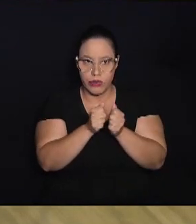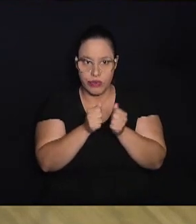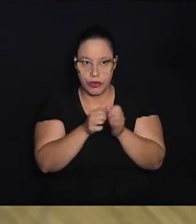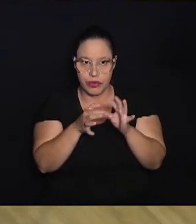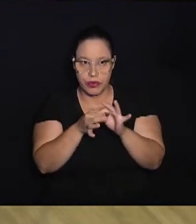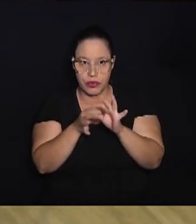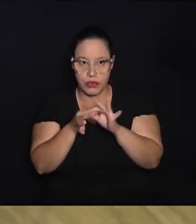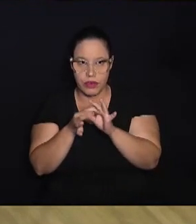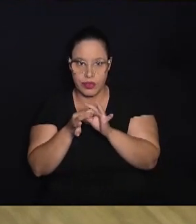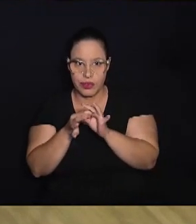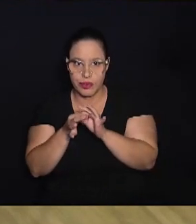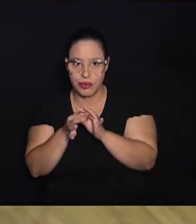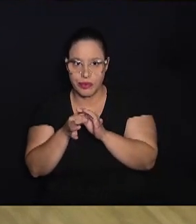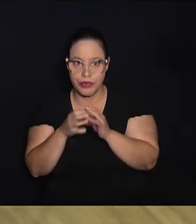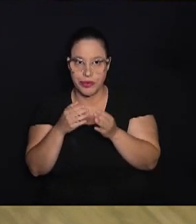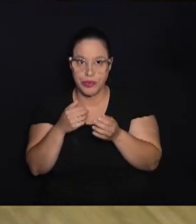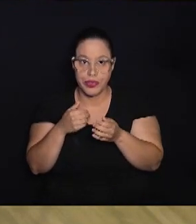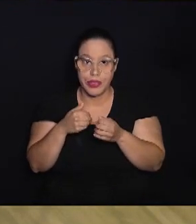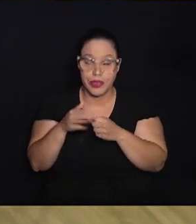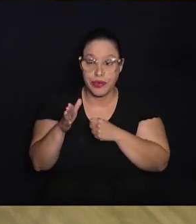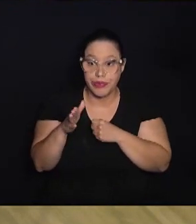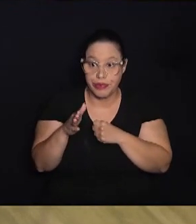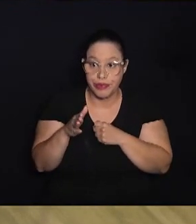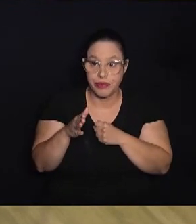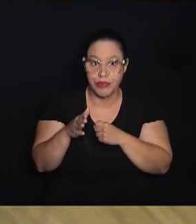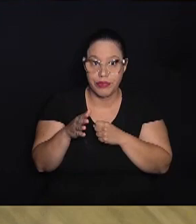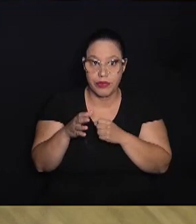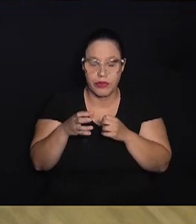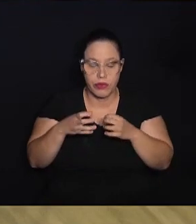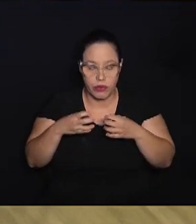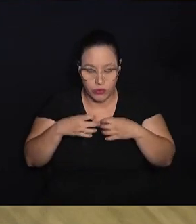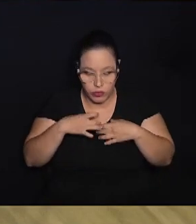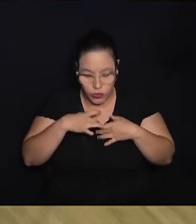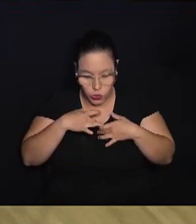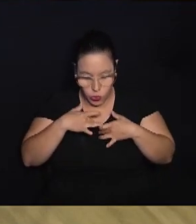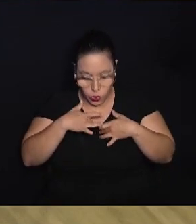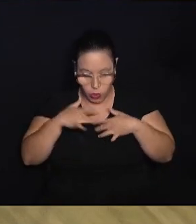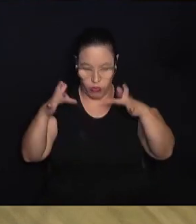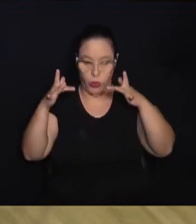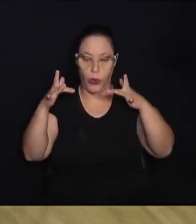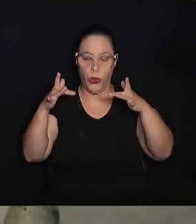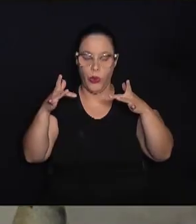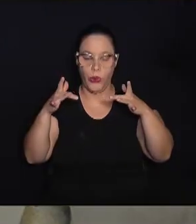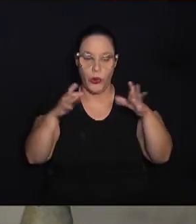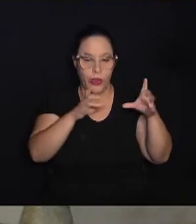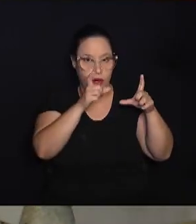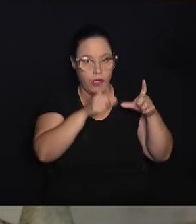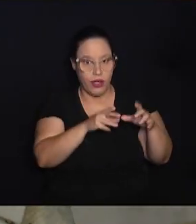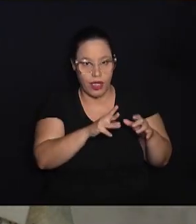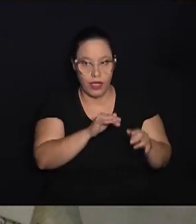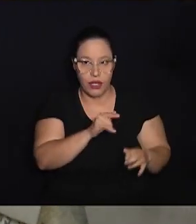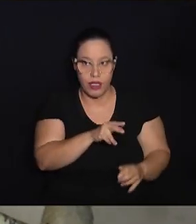na frente um pouco ali né desenhar é importante para expressar Uma emoção do personagem da cena né E tem escolas de